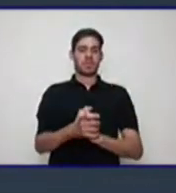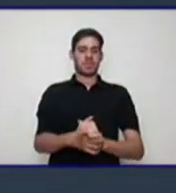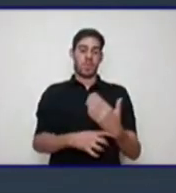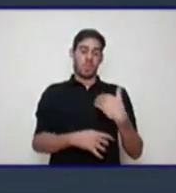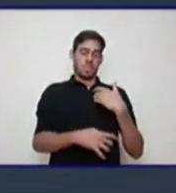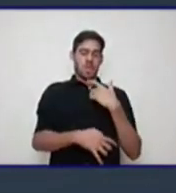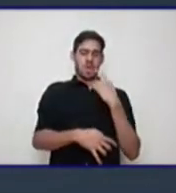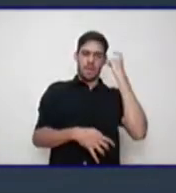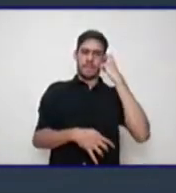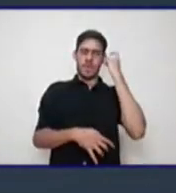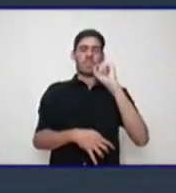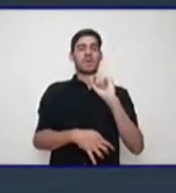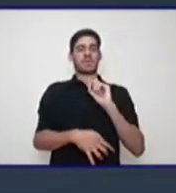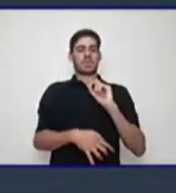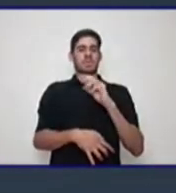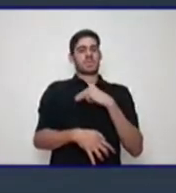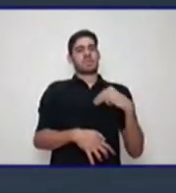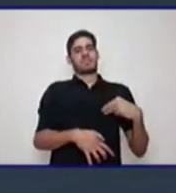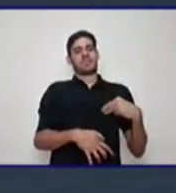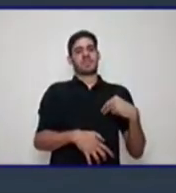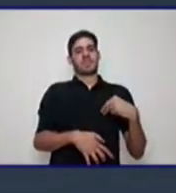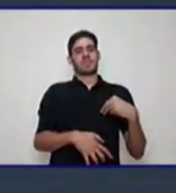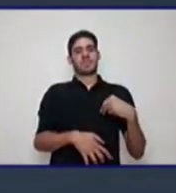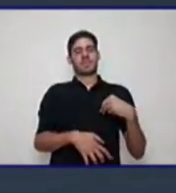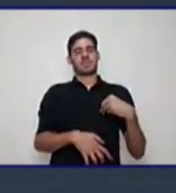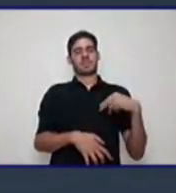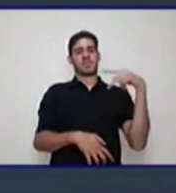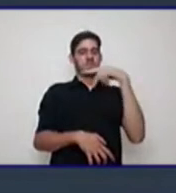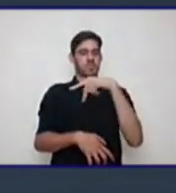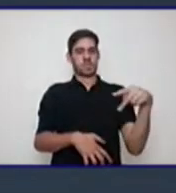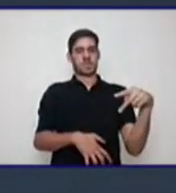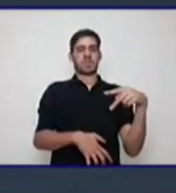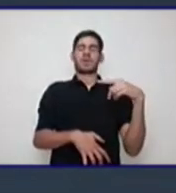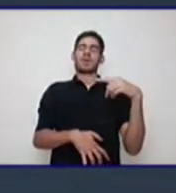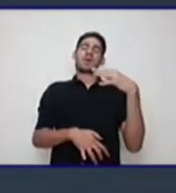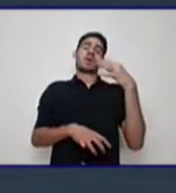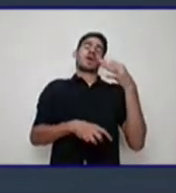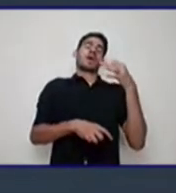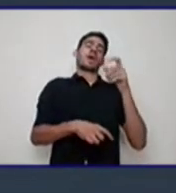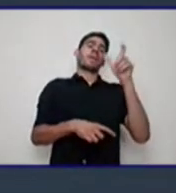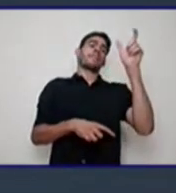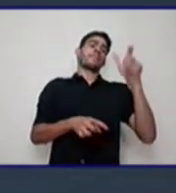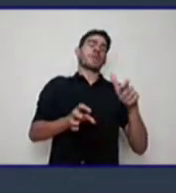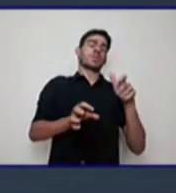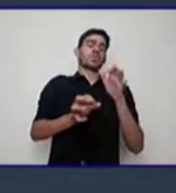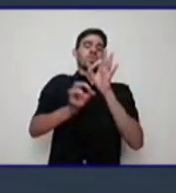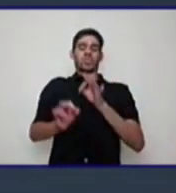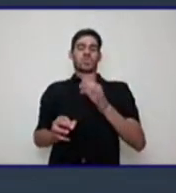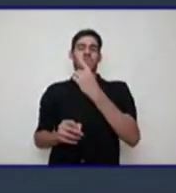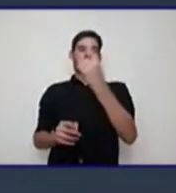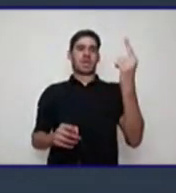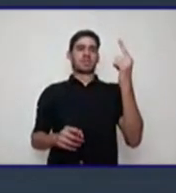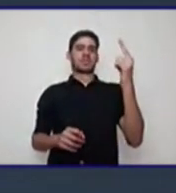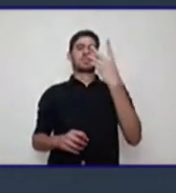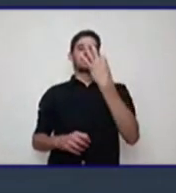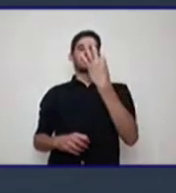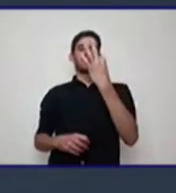receio, senhor presidente, senhores ministros, é o que cada juiz, nas milhares de zonas eleitorais do